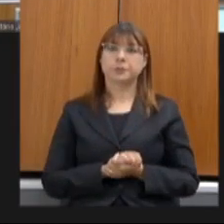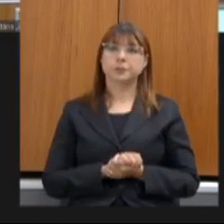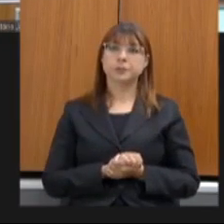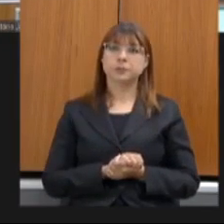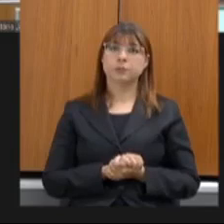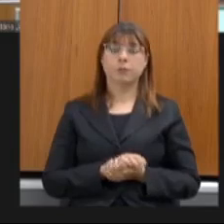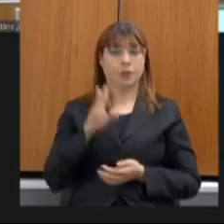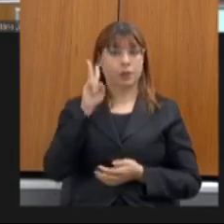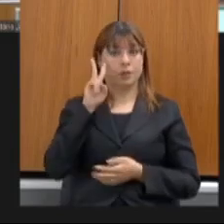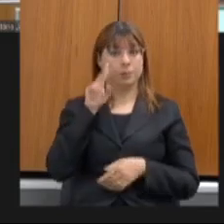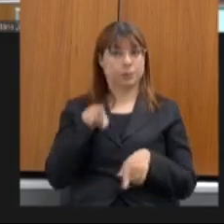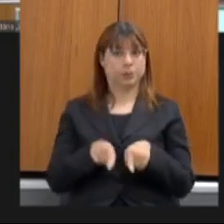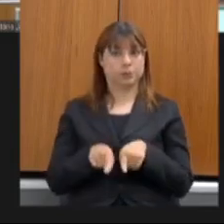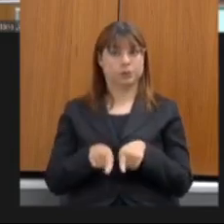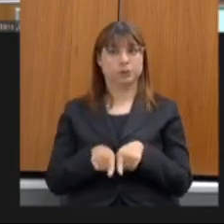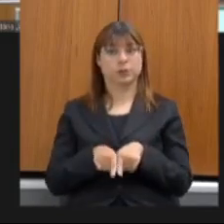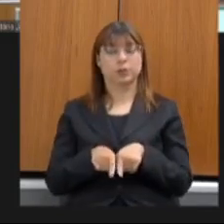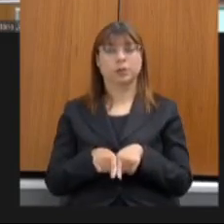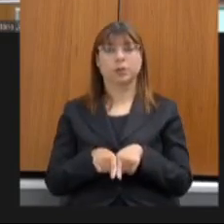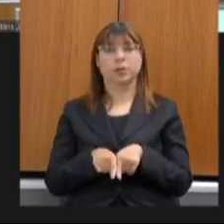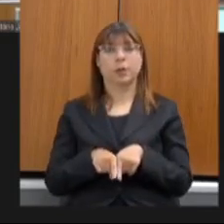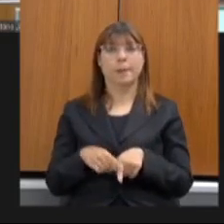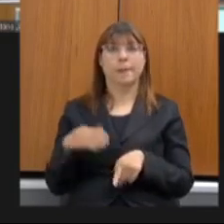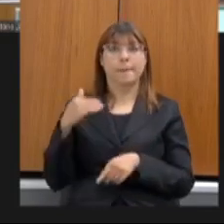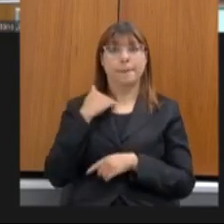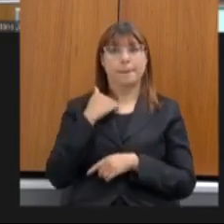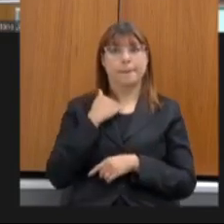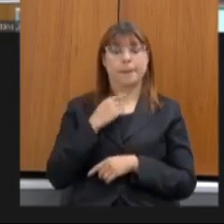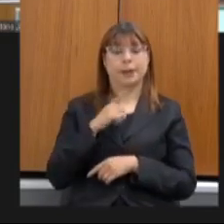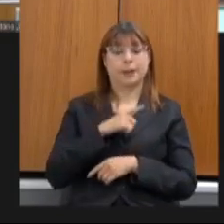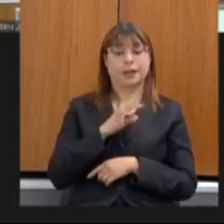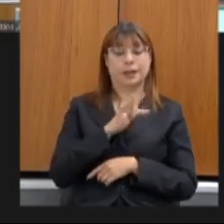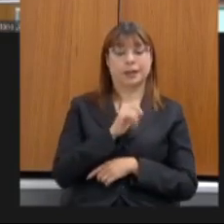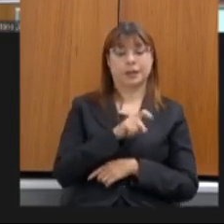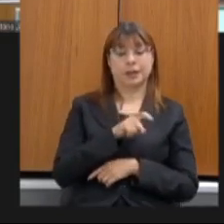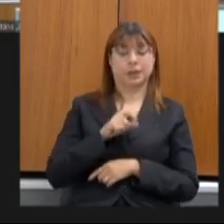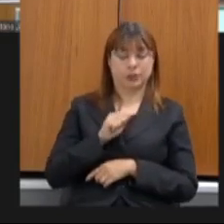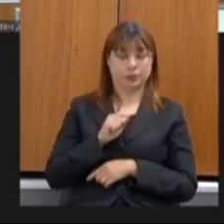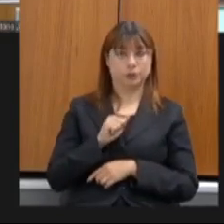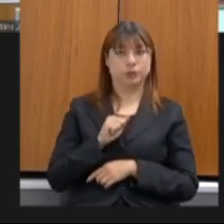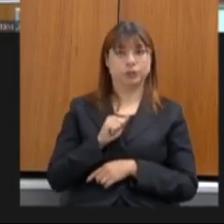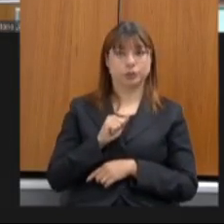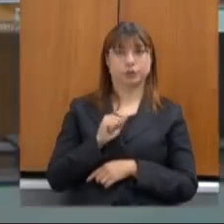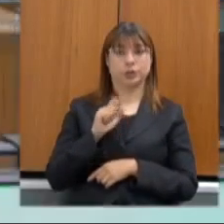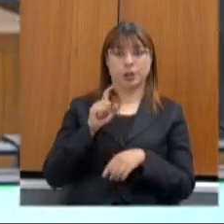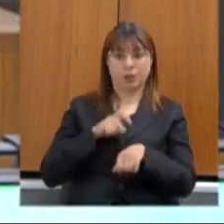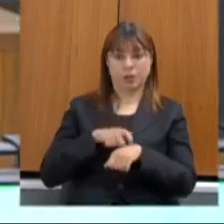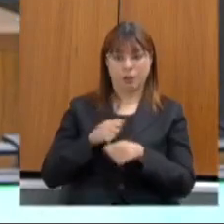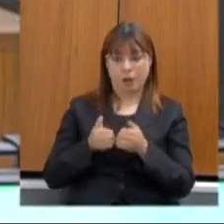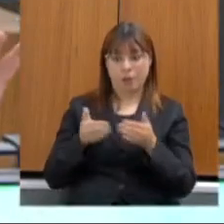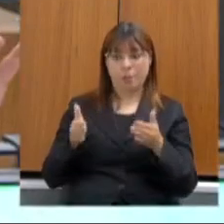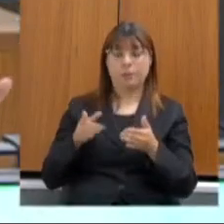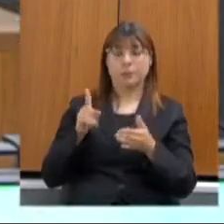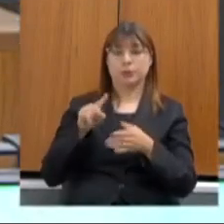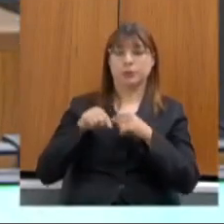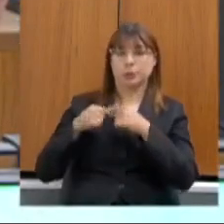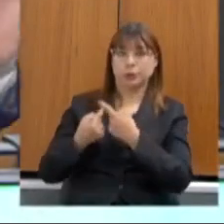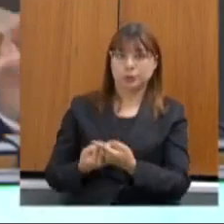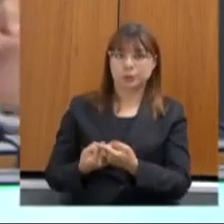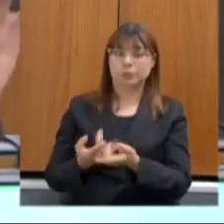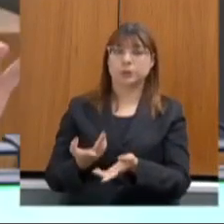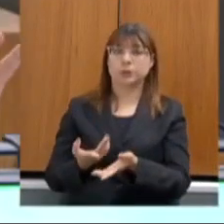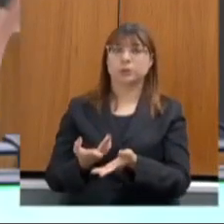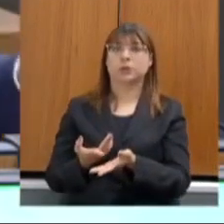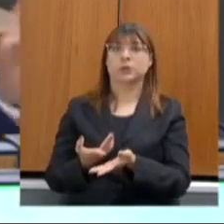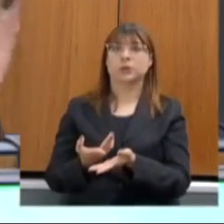que é além do banco tem a menor taxa de abertura de crédito ele não tem nada mais para